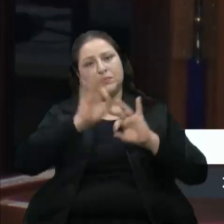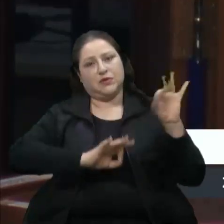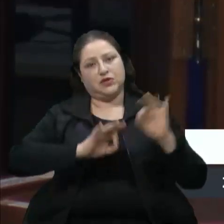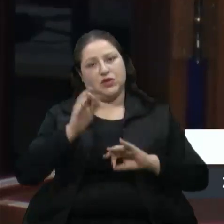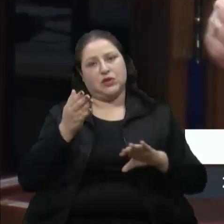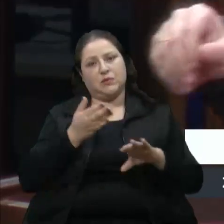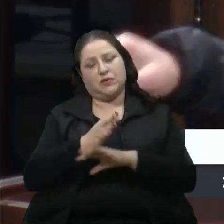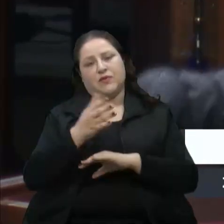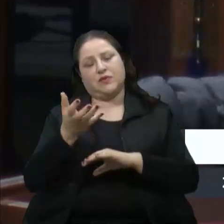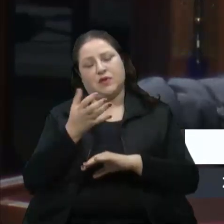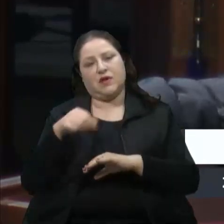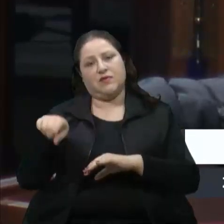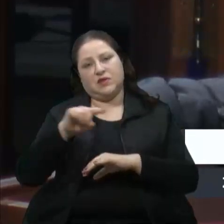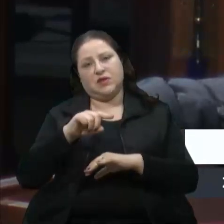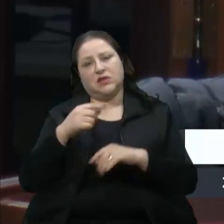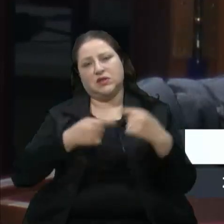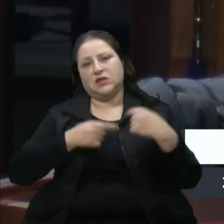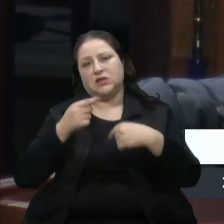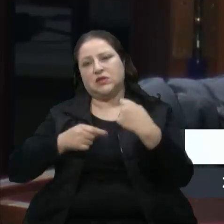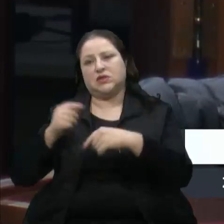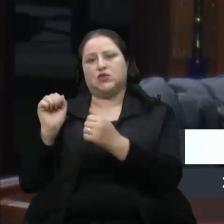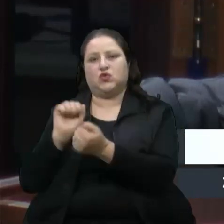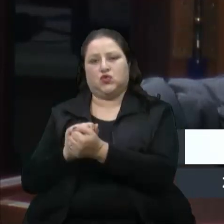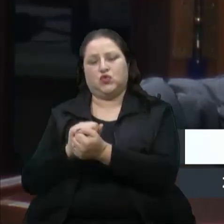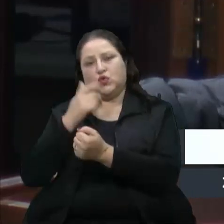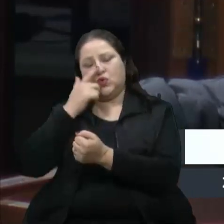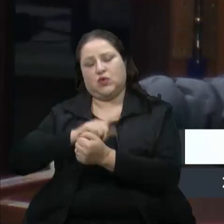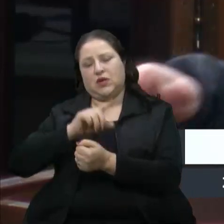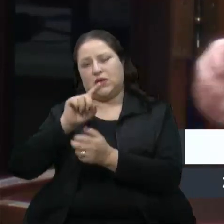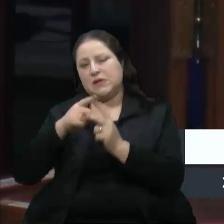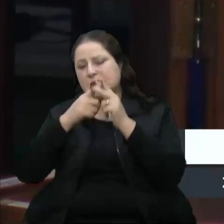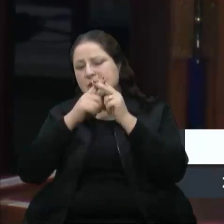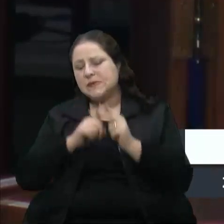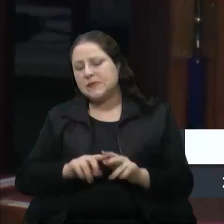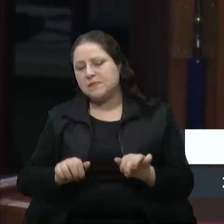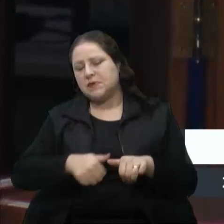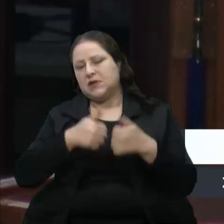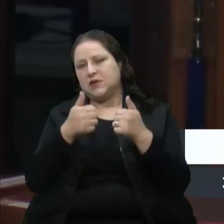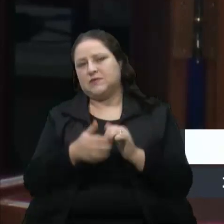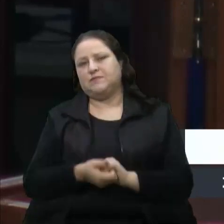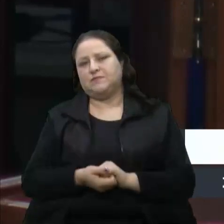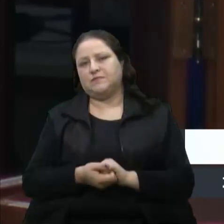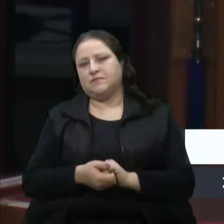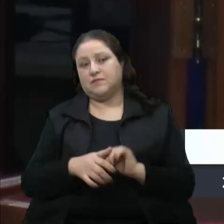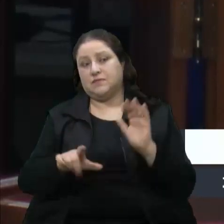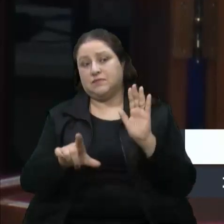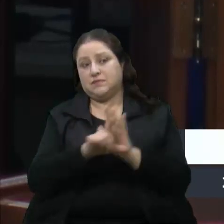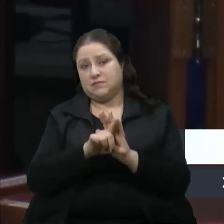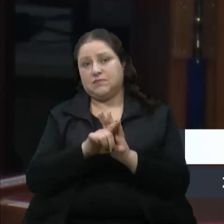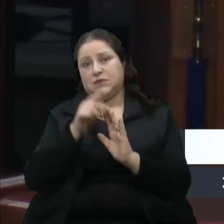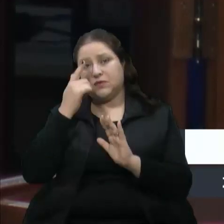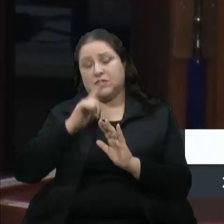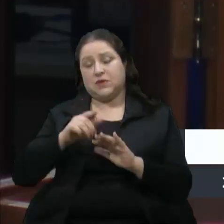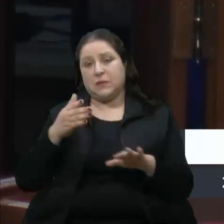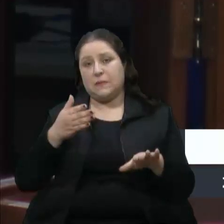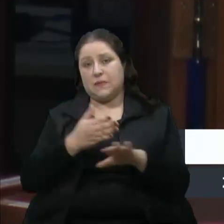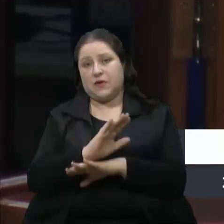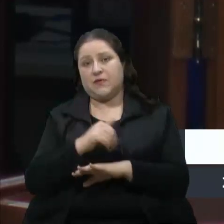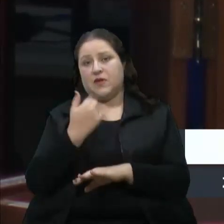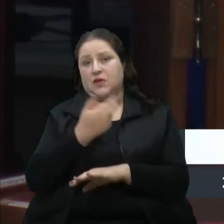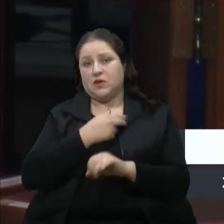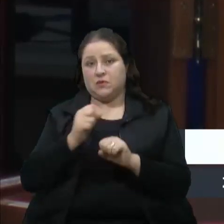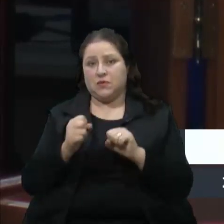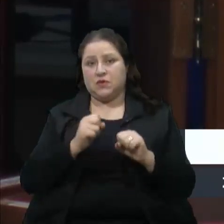certeza de debater junto com os nobres pares para poder aperfeiçoar e que essa lei seja aprovada e que nós